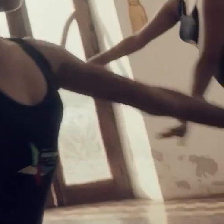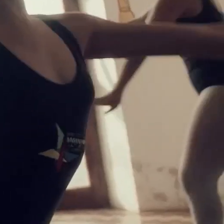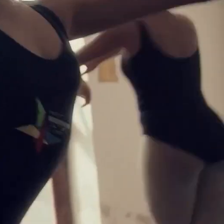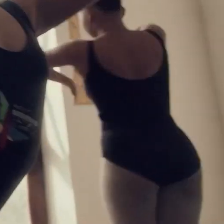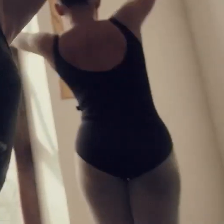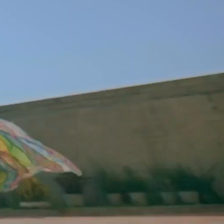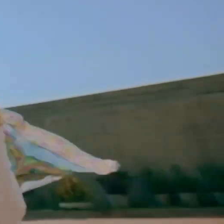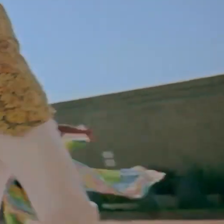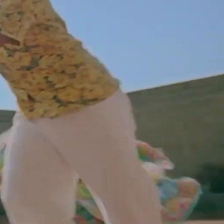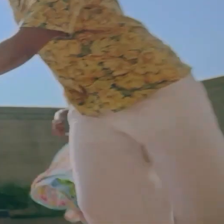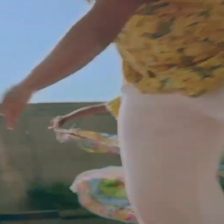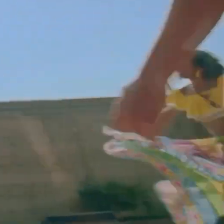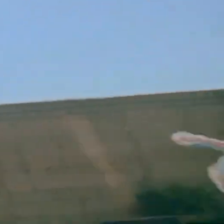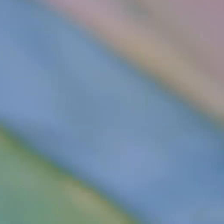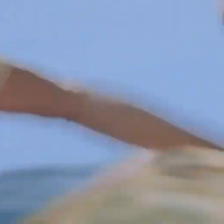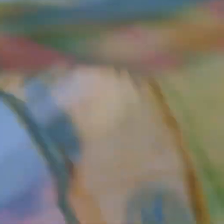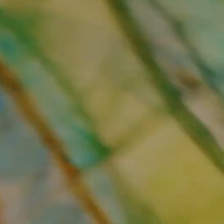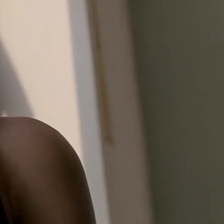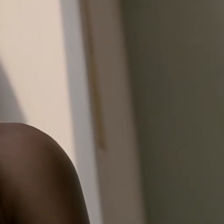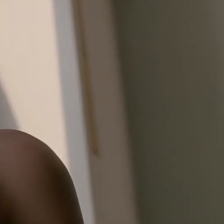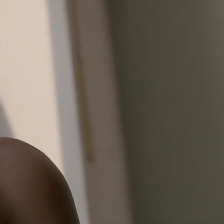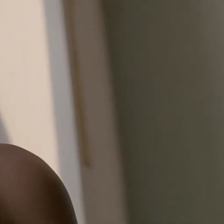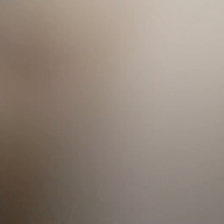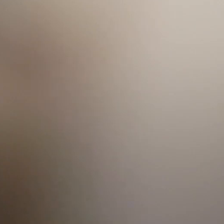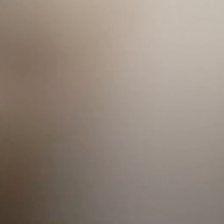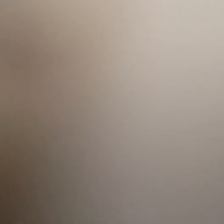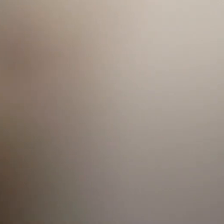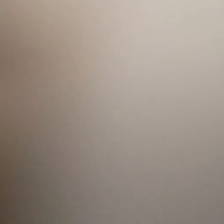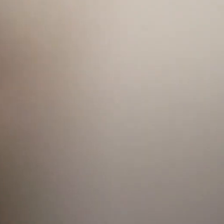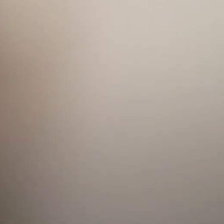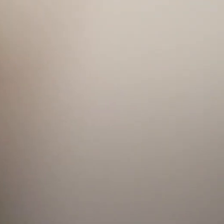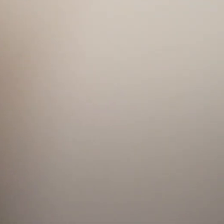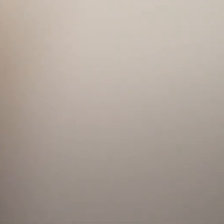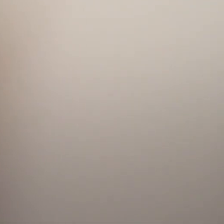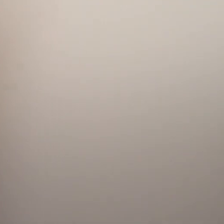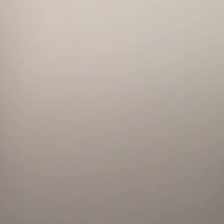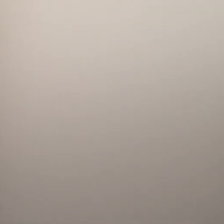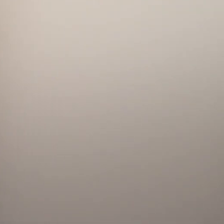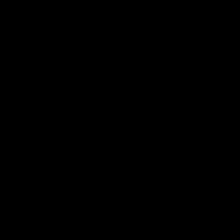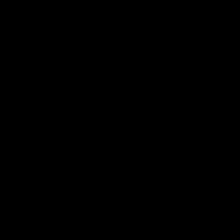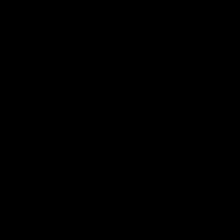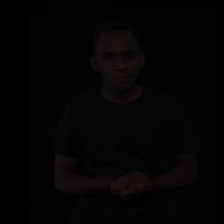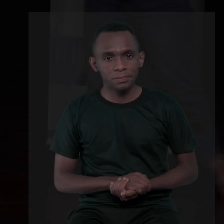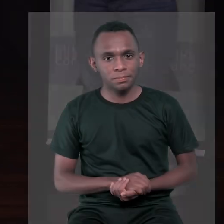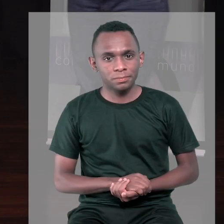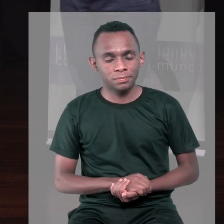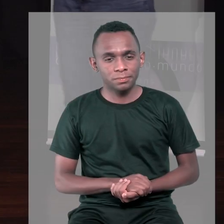está. Apoiando e valorizando nossa cultura, crescemos e evoluímos juntos.